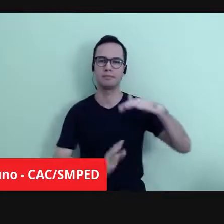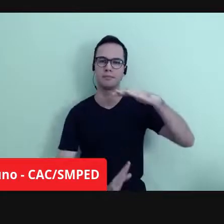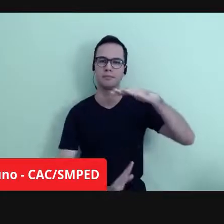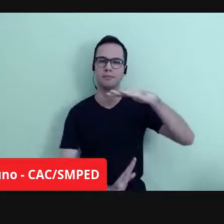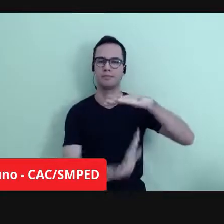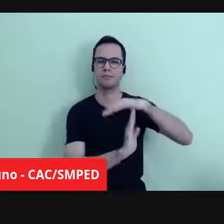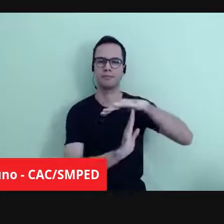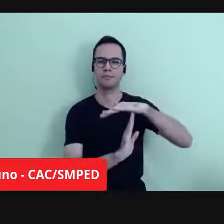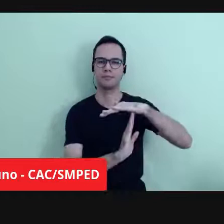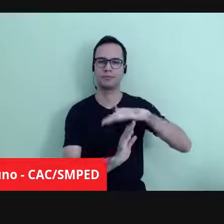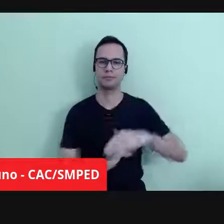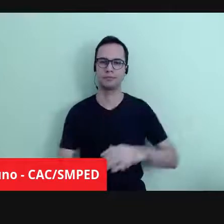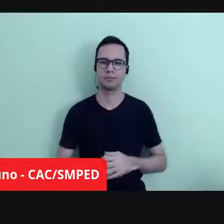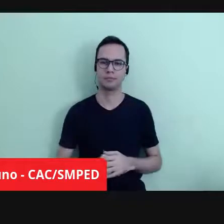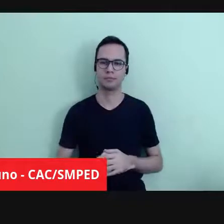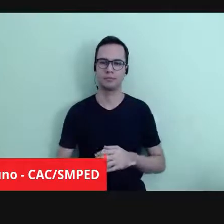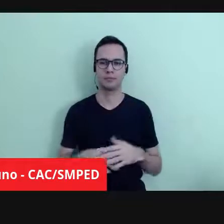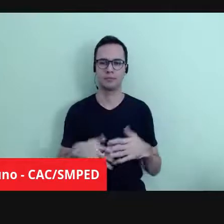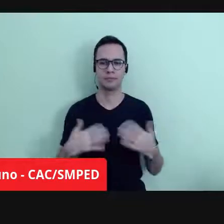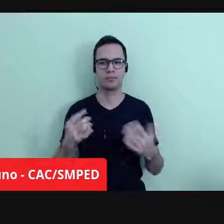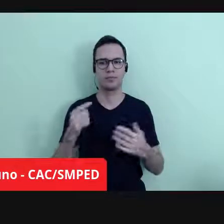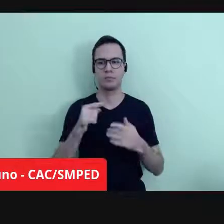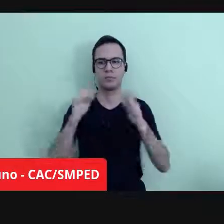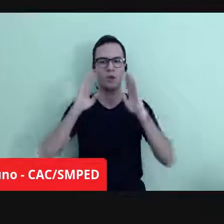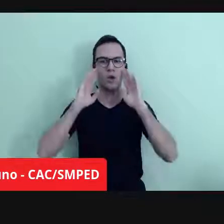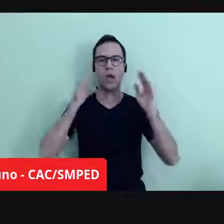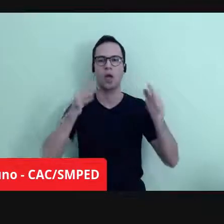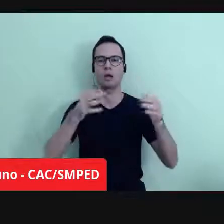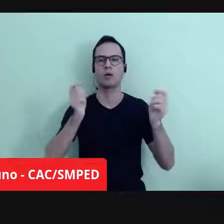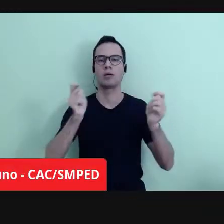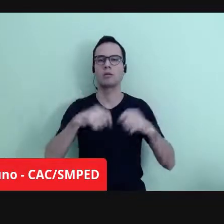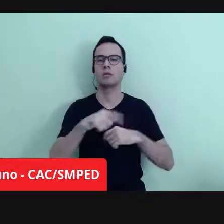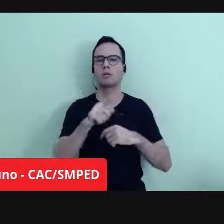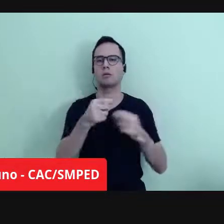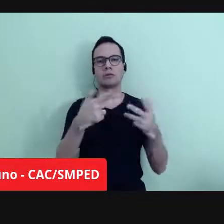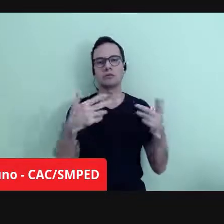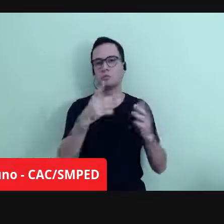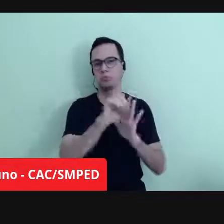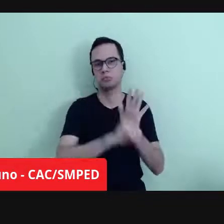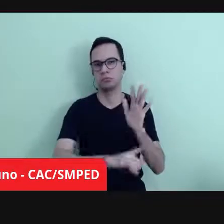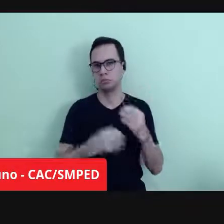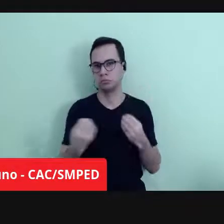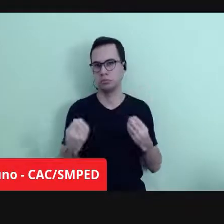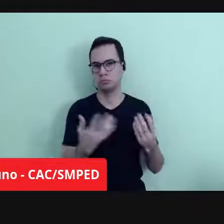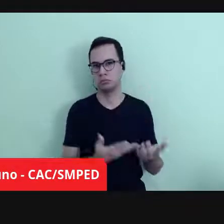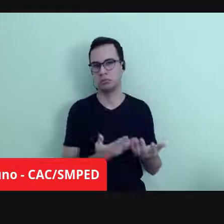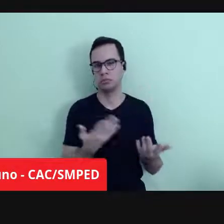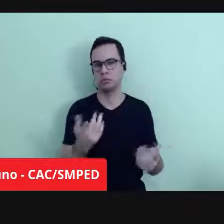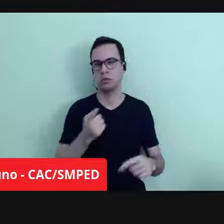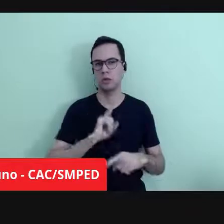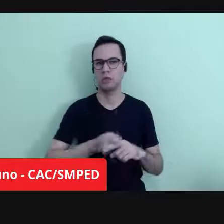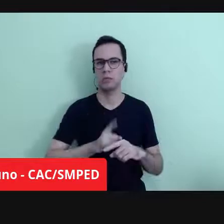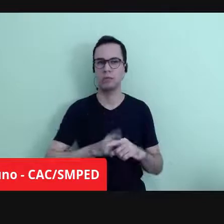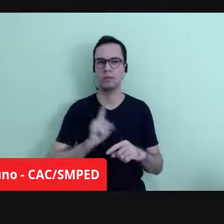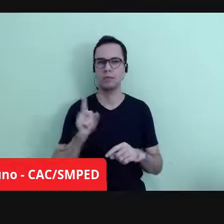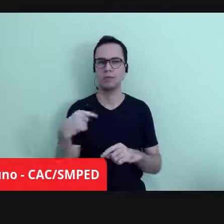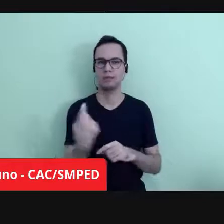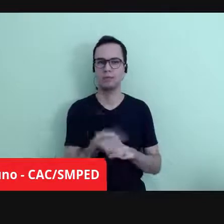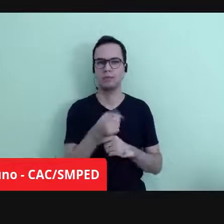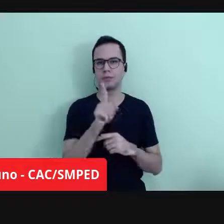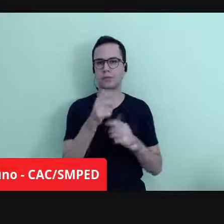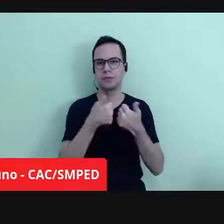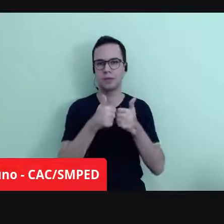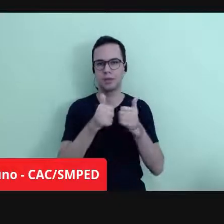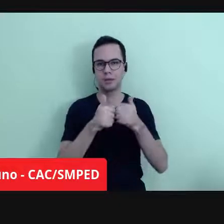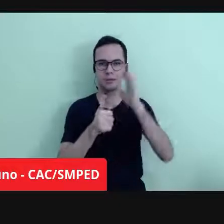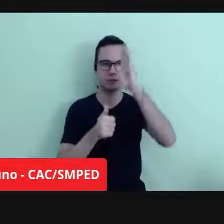pessoas com deficiência, temos. E ele é focado nessas limitações para garantias de direitos. Sim, né? Então, porque quando a gente fala do transporte